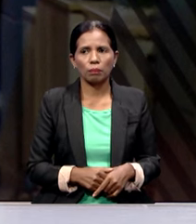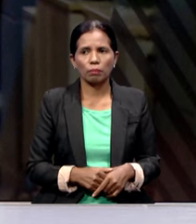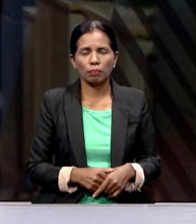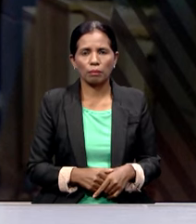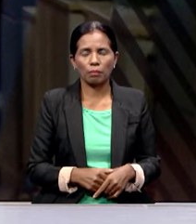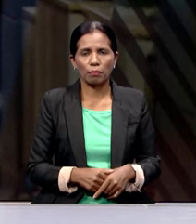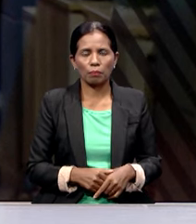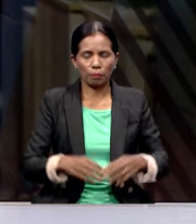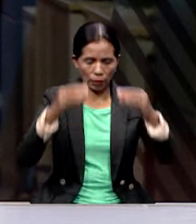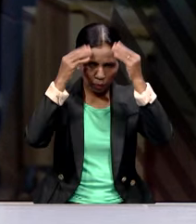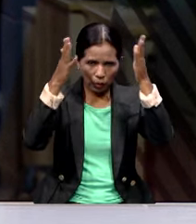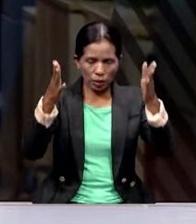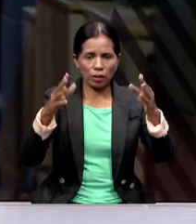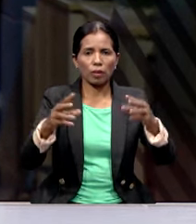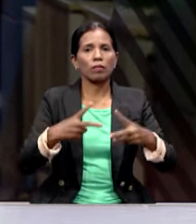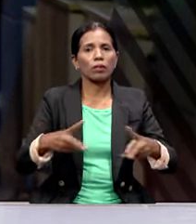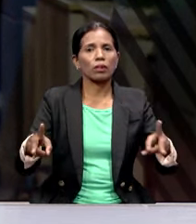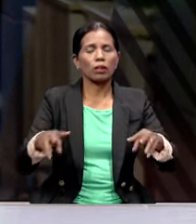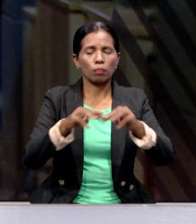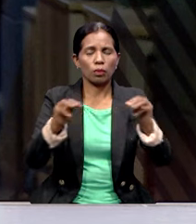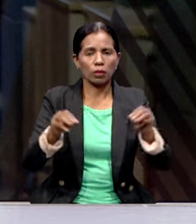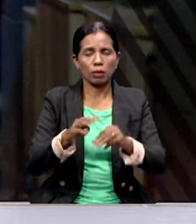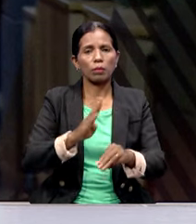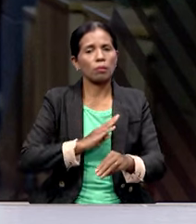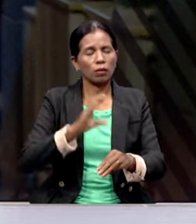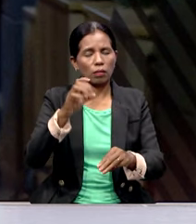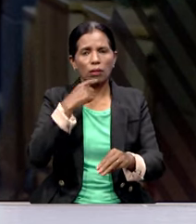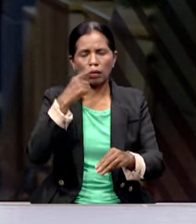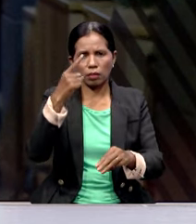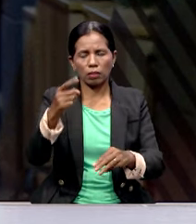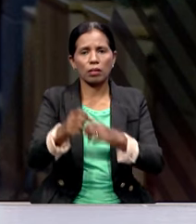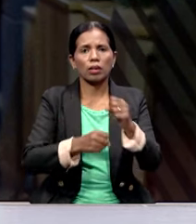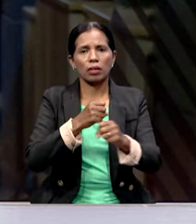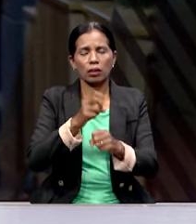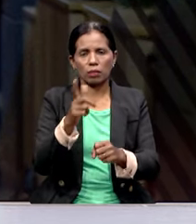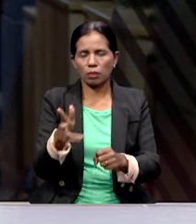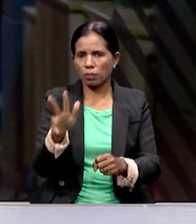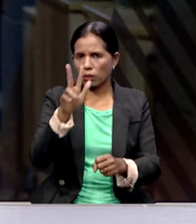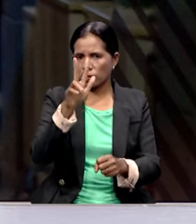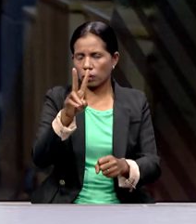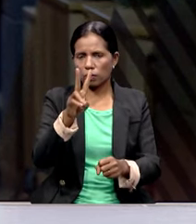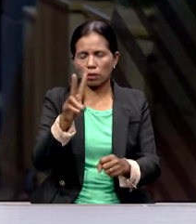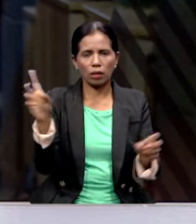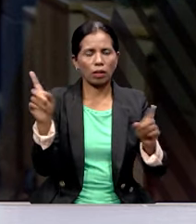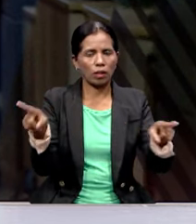Profesor voluntário município Bocau considera recrutamento professor contratado tina Rio Rua, Rune Resin Rua, lá neutro.